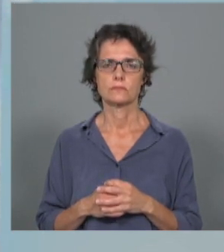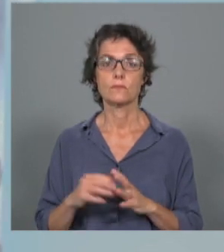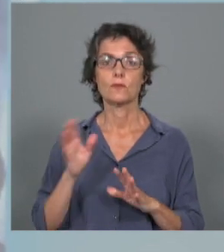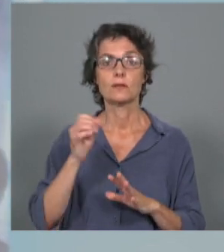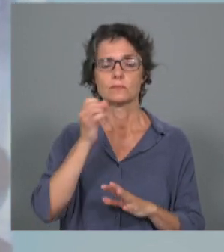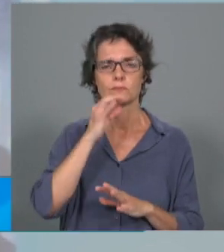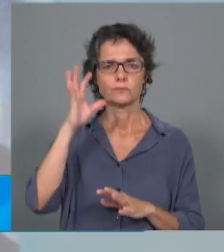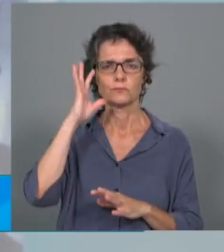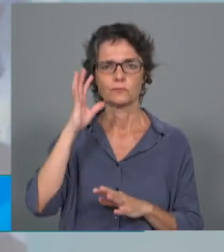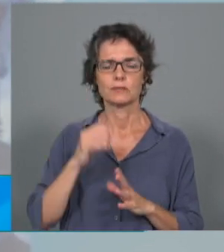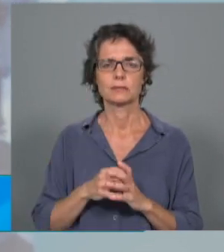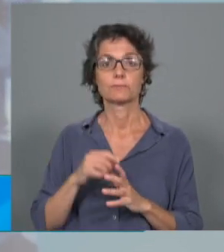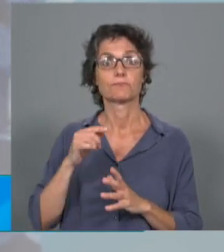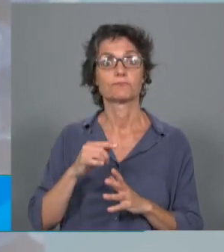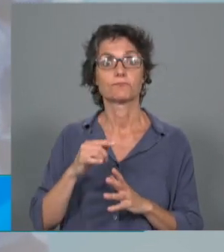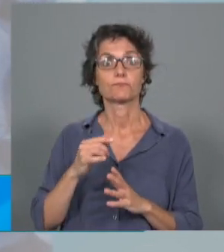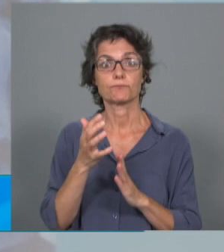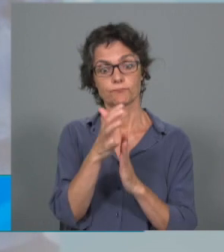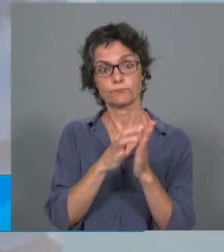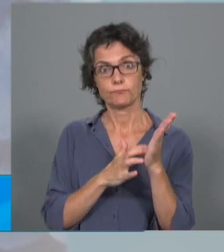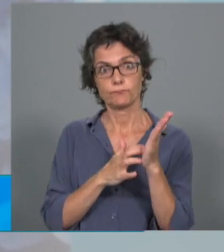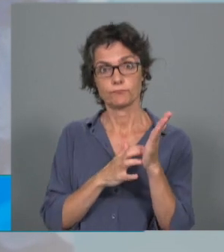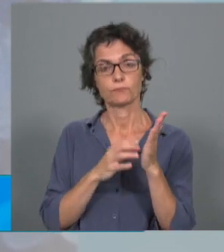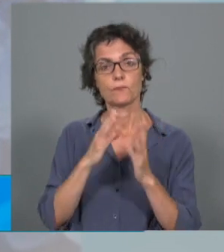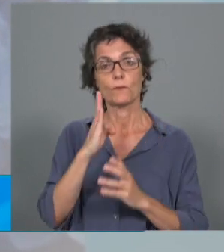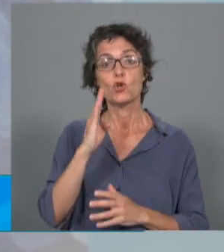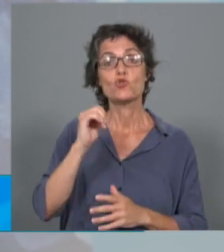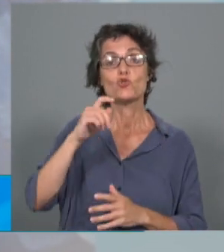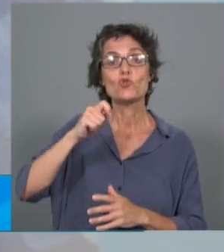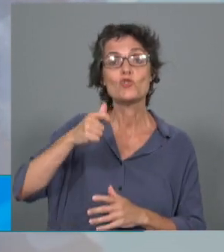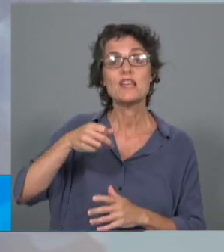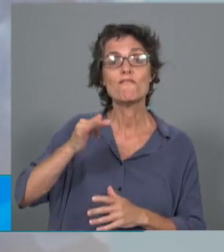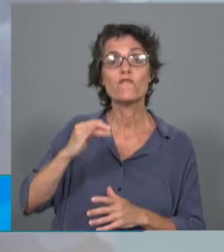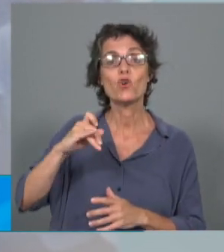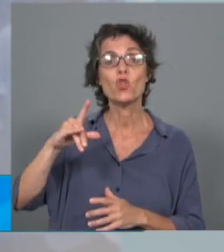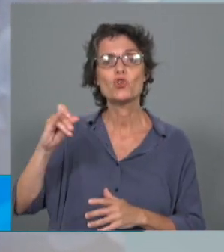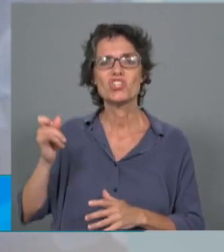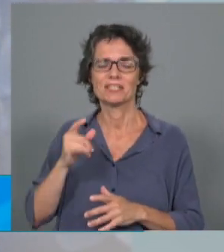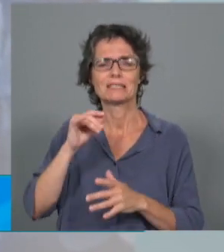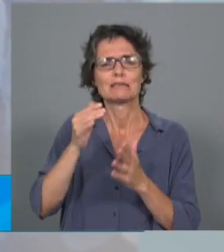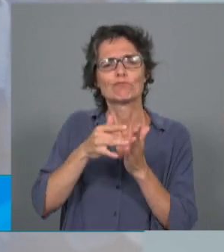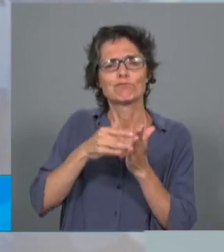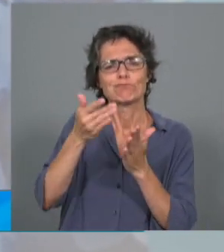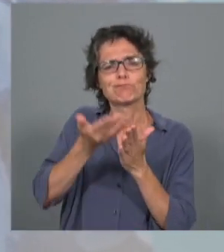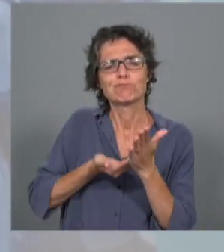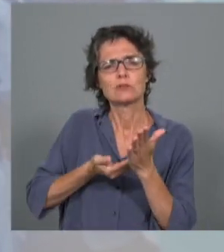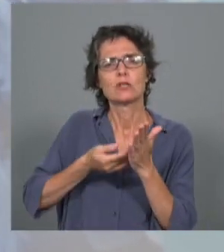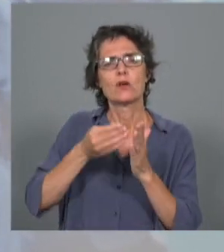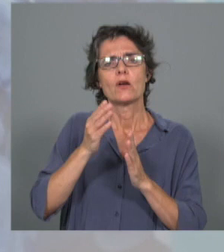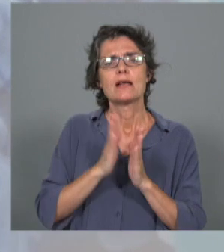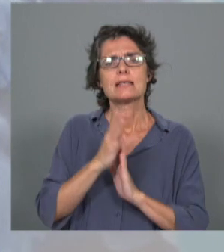Olá, muito boa tarde. É um tratado sobre Josefologia, uma obra sobre São José na vida da Igreja, escrita